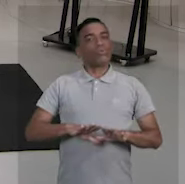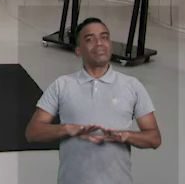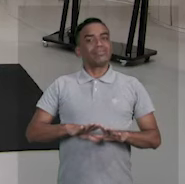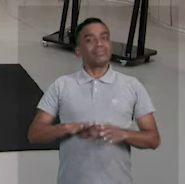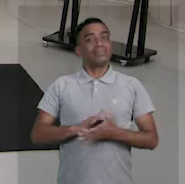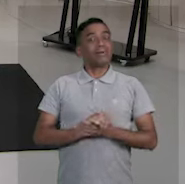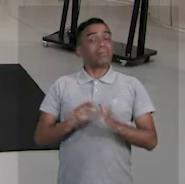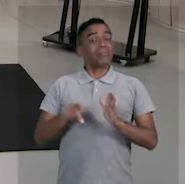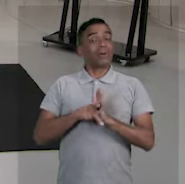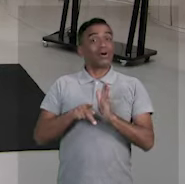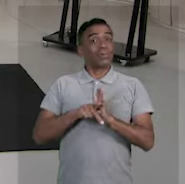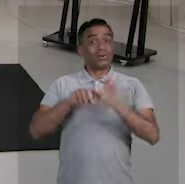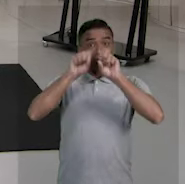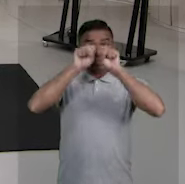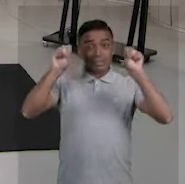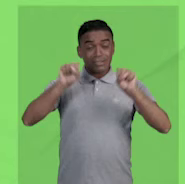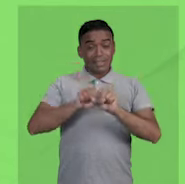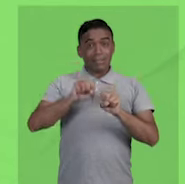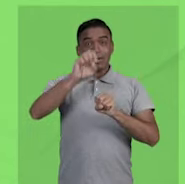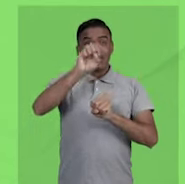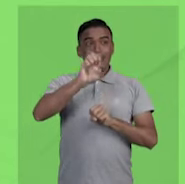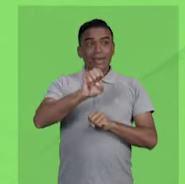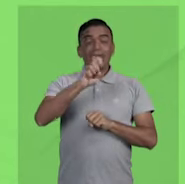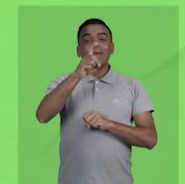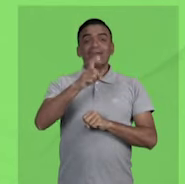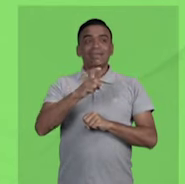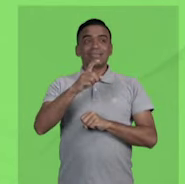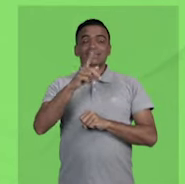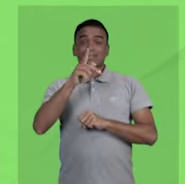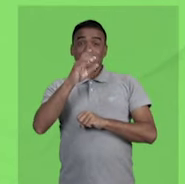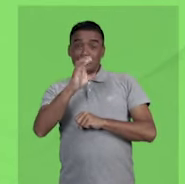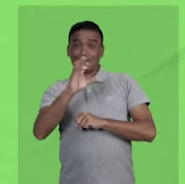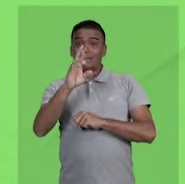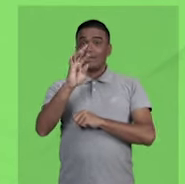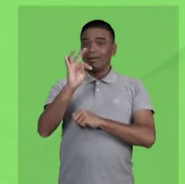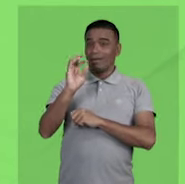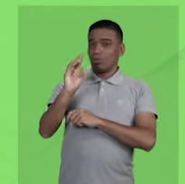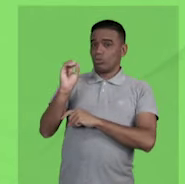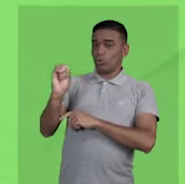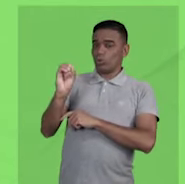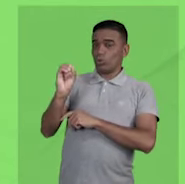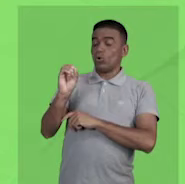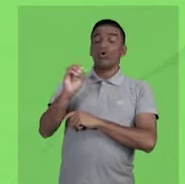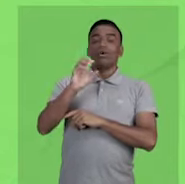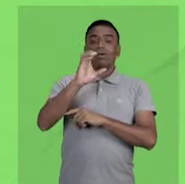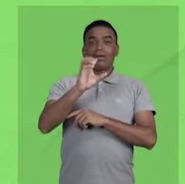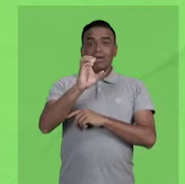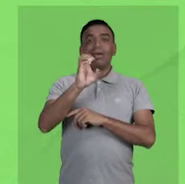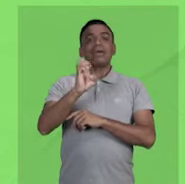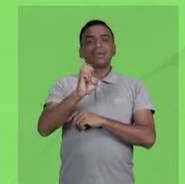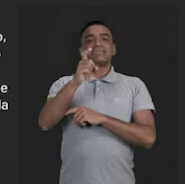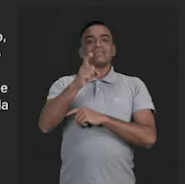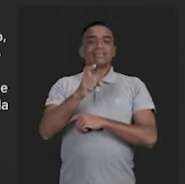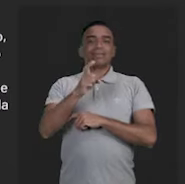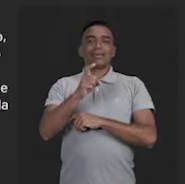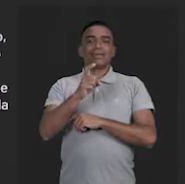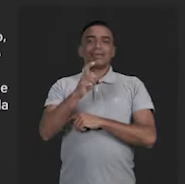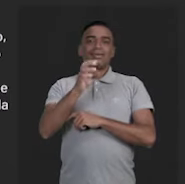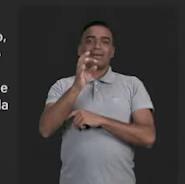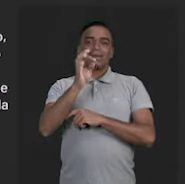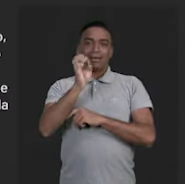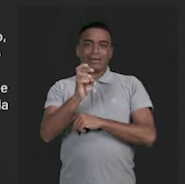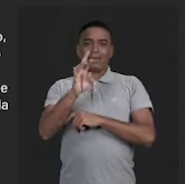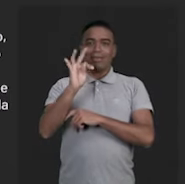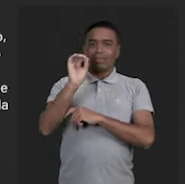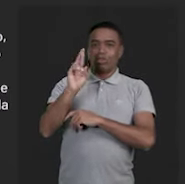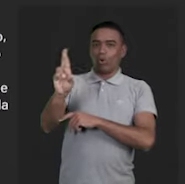sistema excretor, tá? Essa aula é dedicada ao segundo ano do ensino médio e nela nós iremos trabalhar a